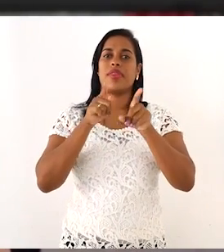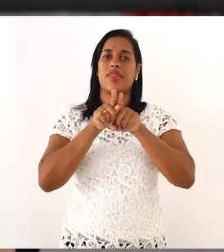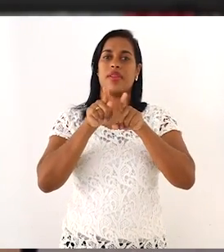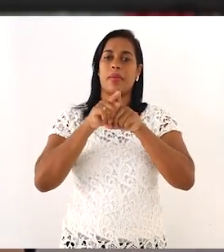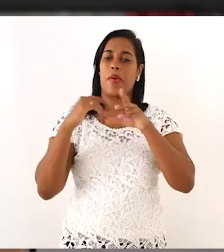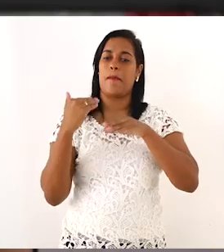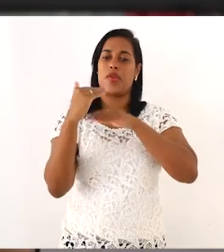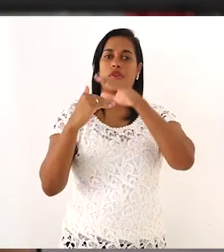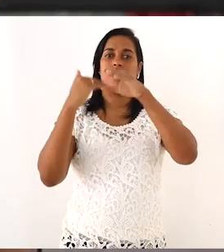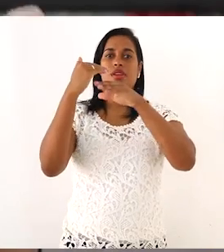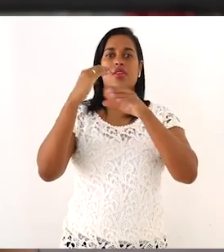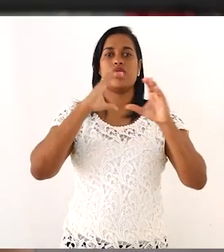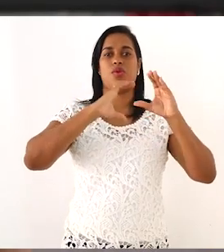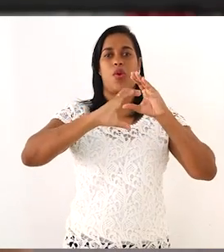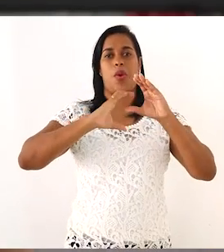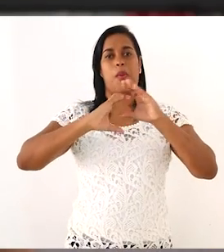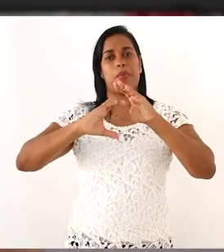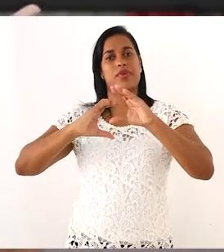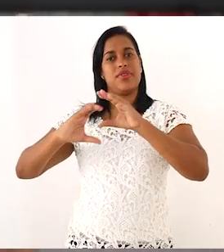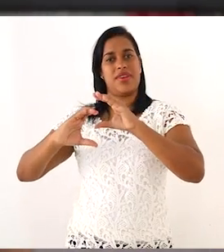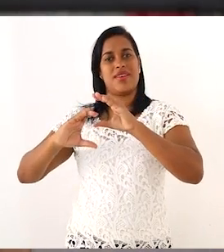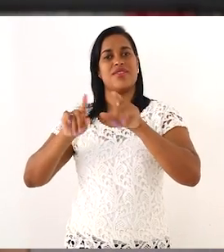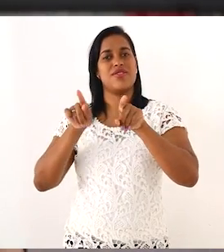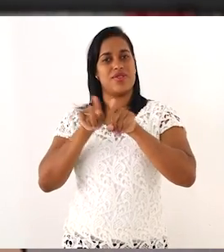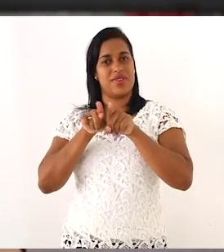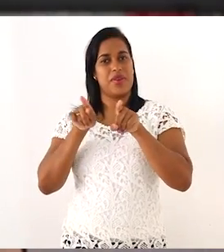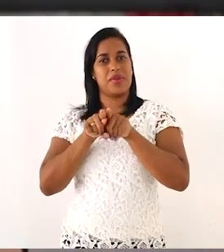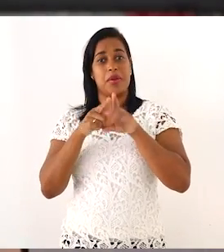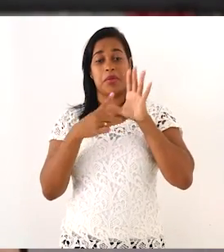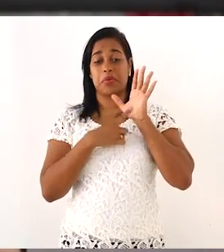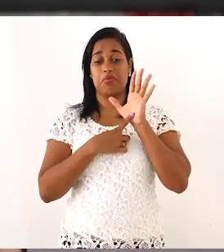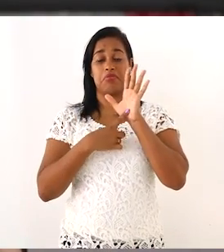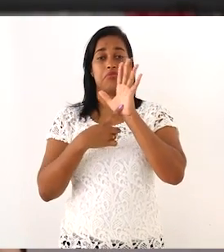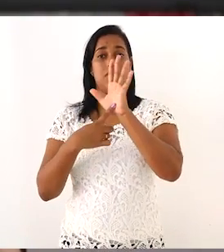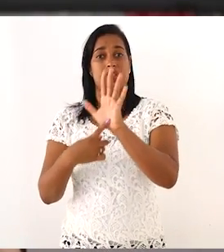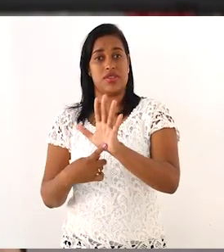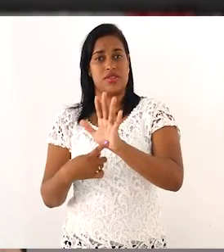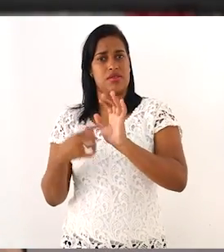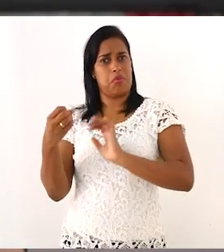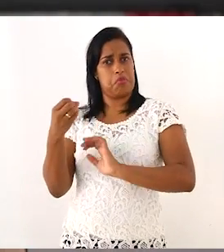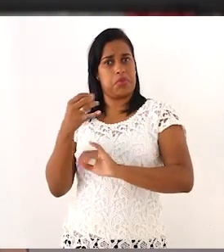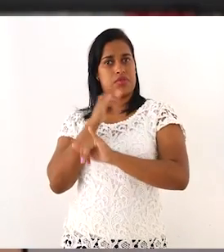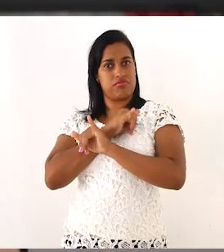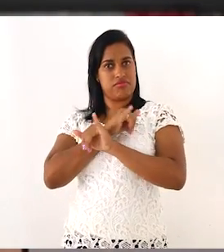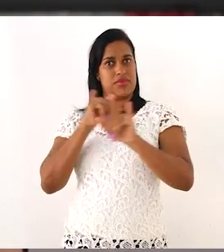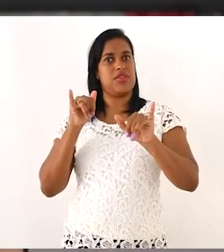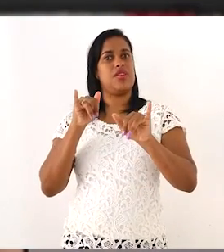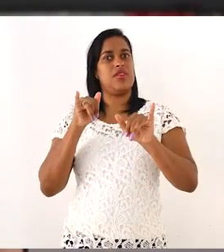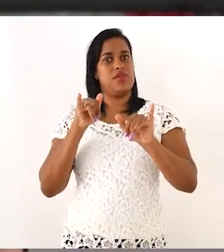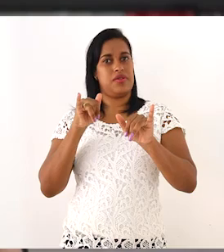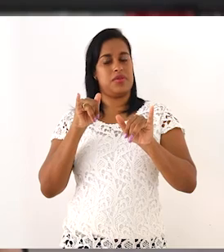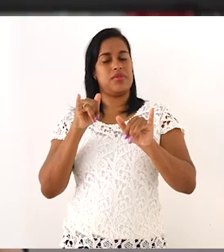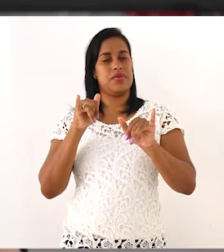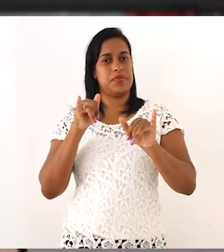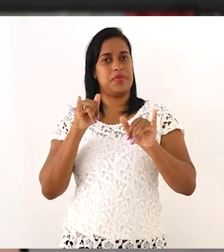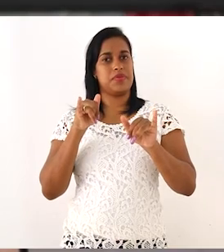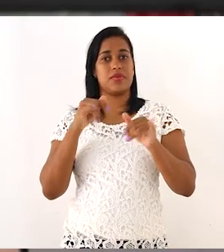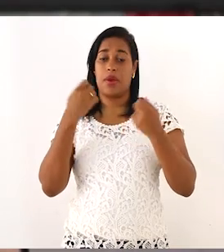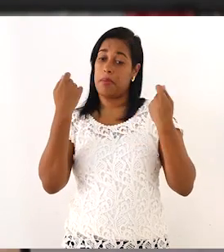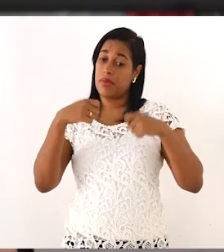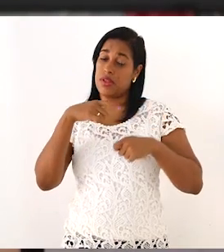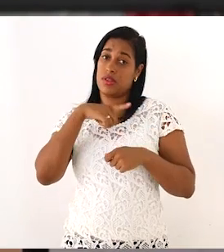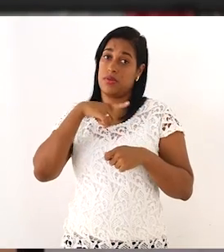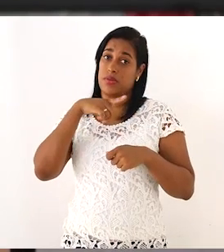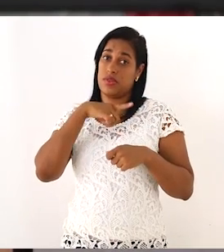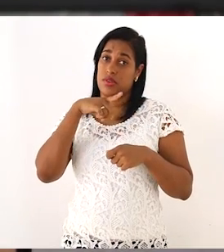também se inserindo para apresentar uma nova informação, nós teríamos então aí uma